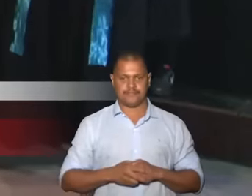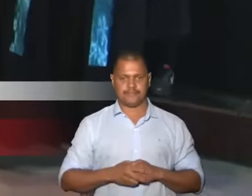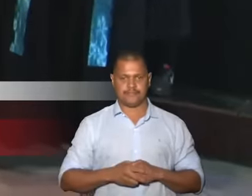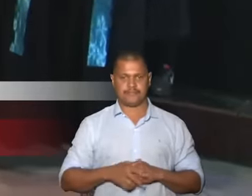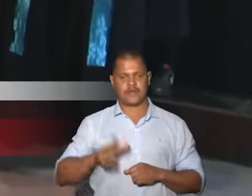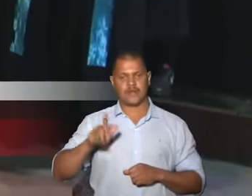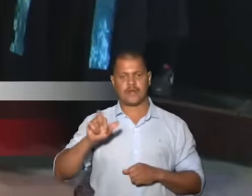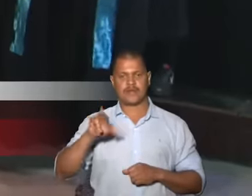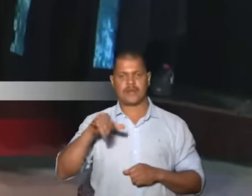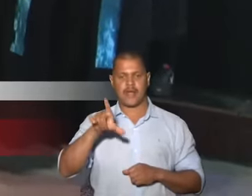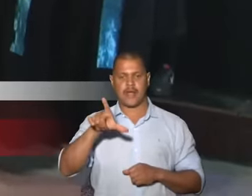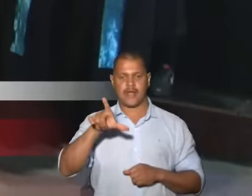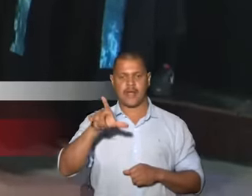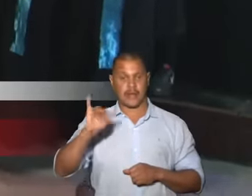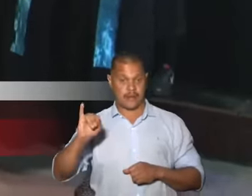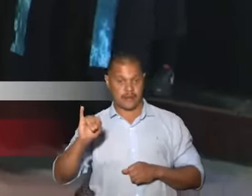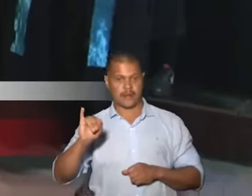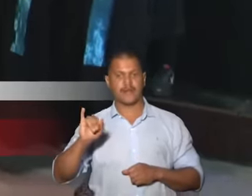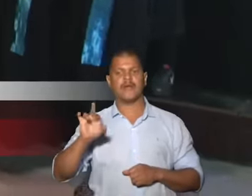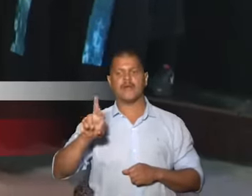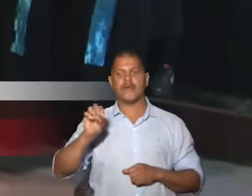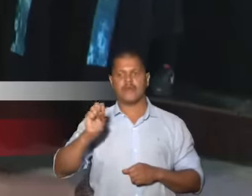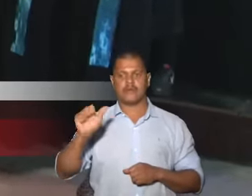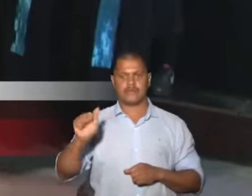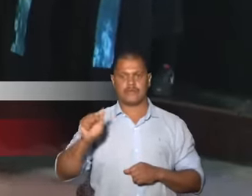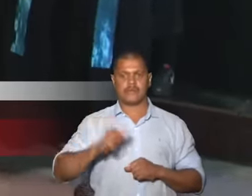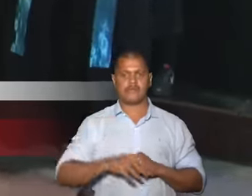Gabriele Rosa Caetano.